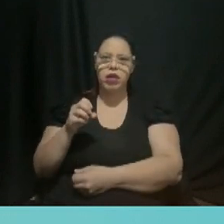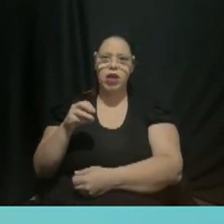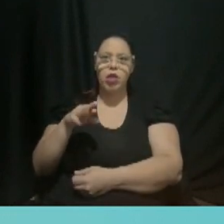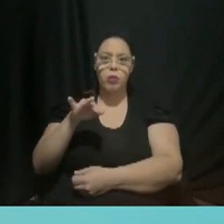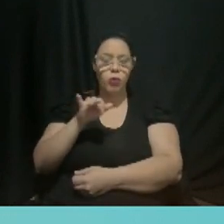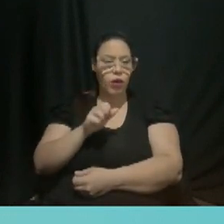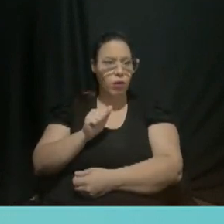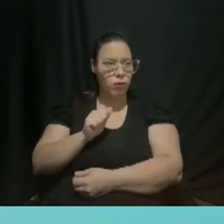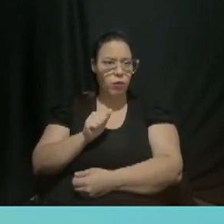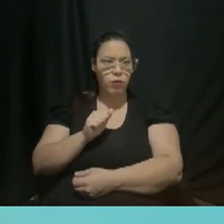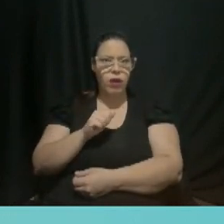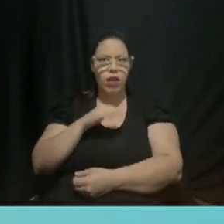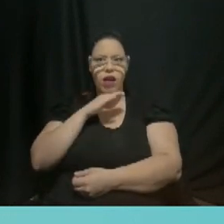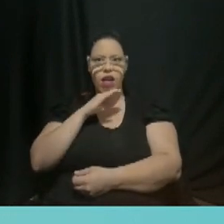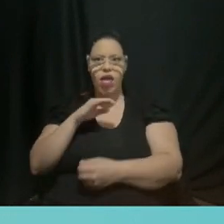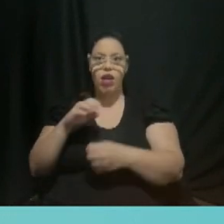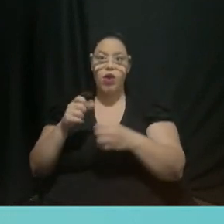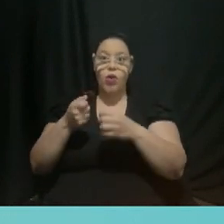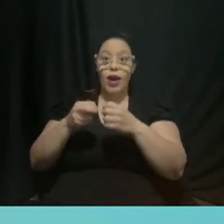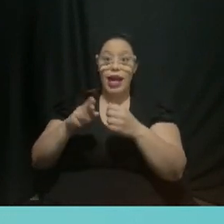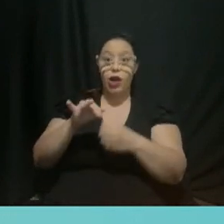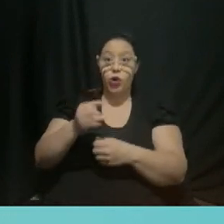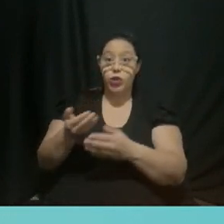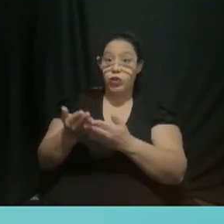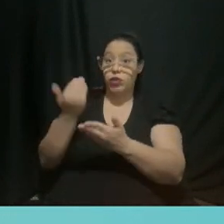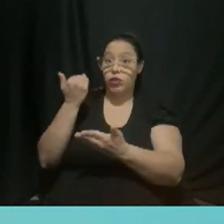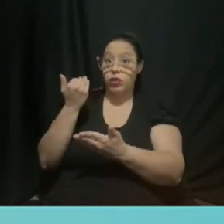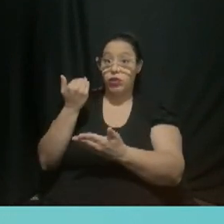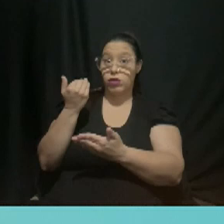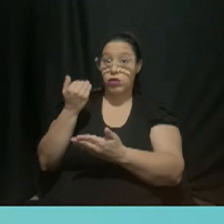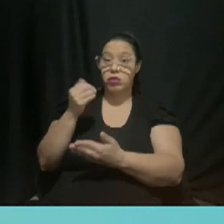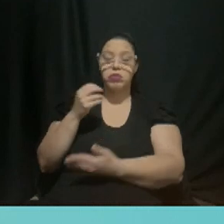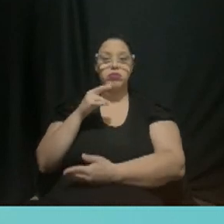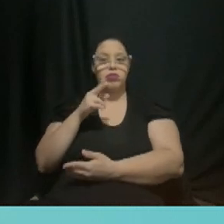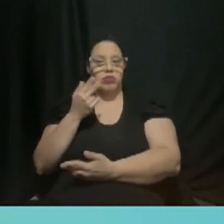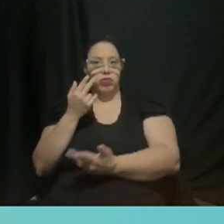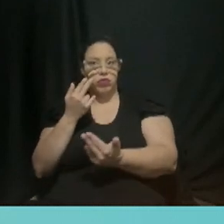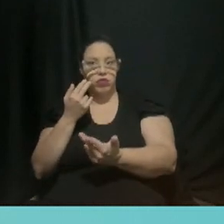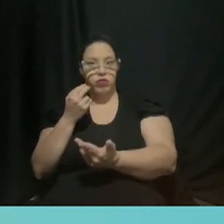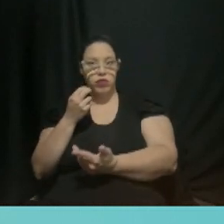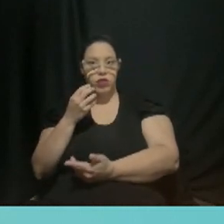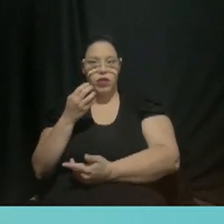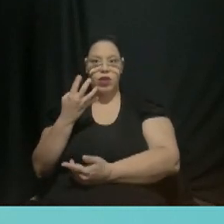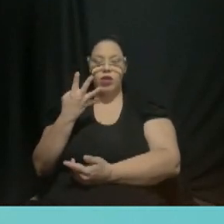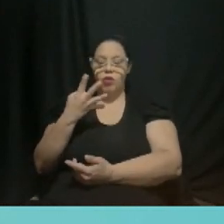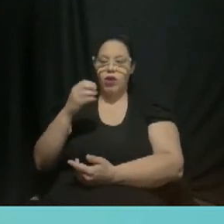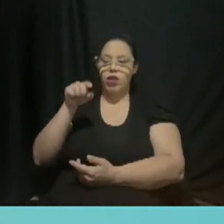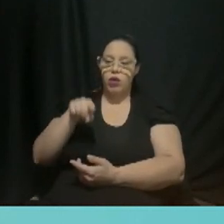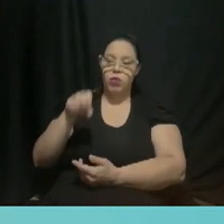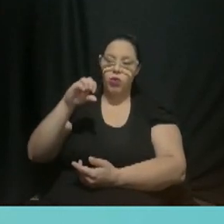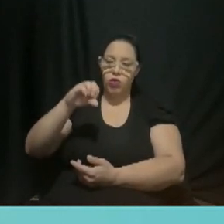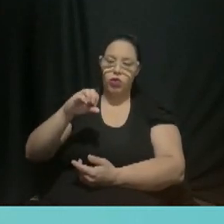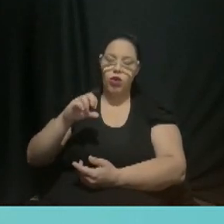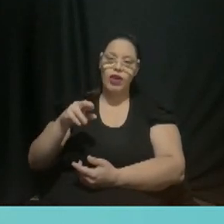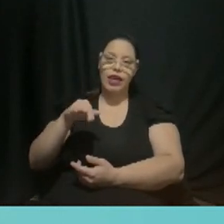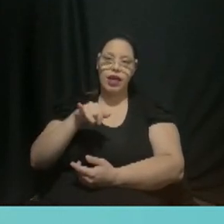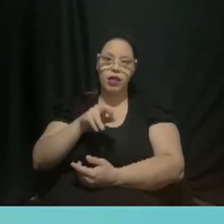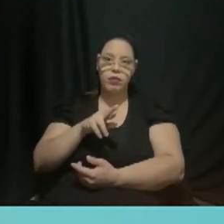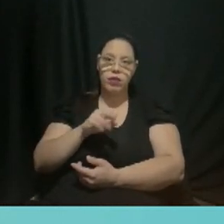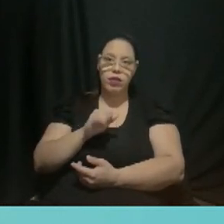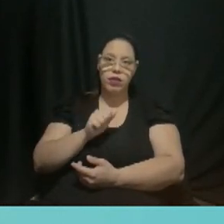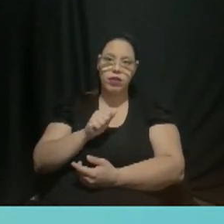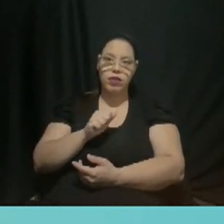recorde anterior era de uma cobra de mesma espécie que ejetou 4,9 gramas. Esses répteis são típicos de